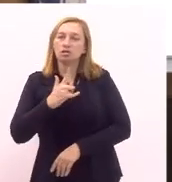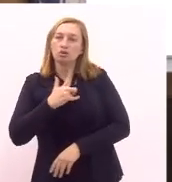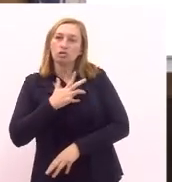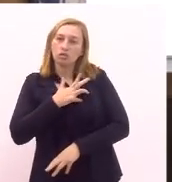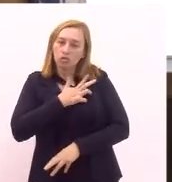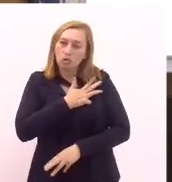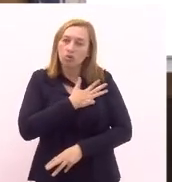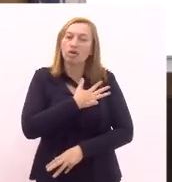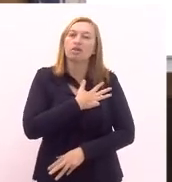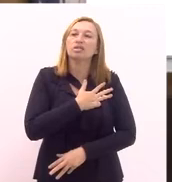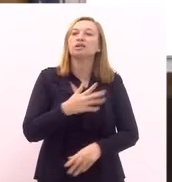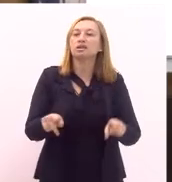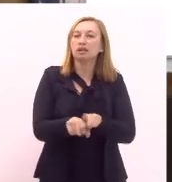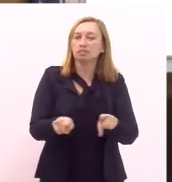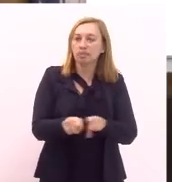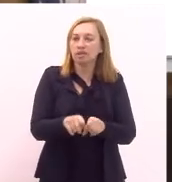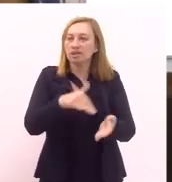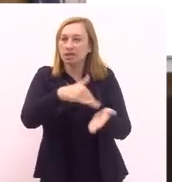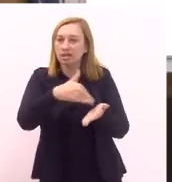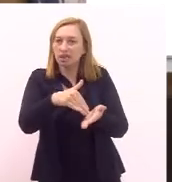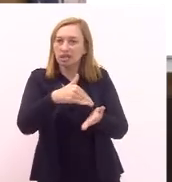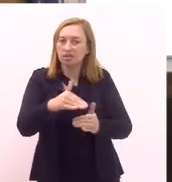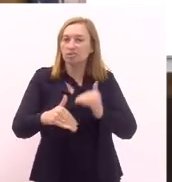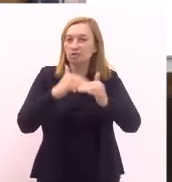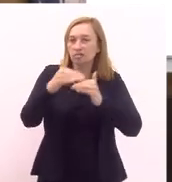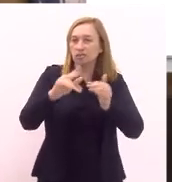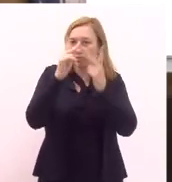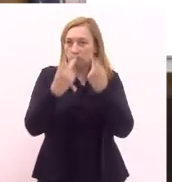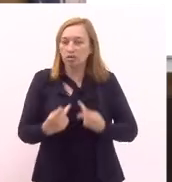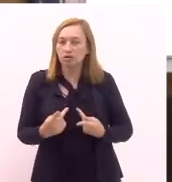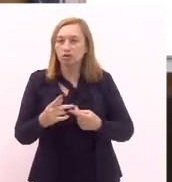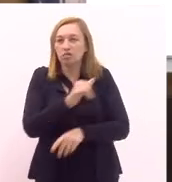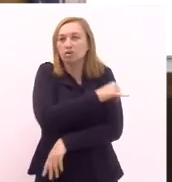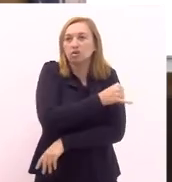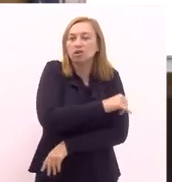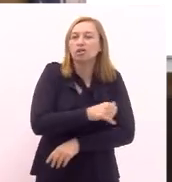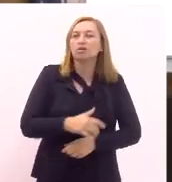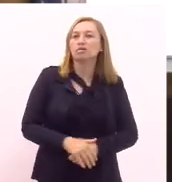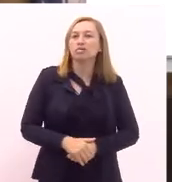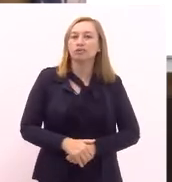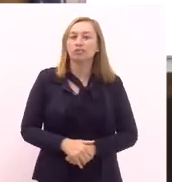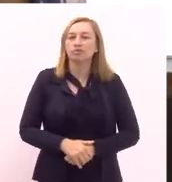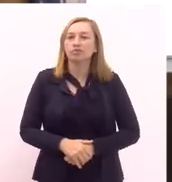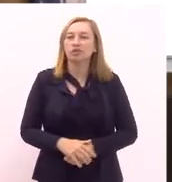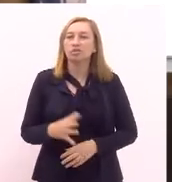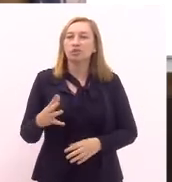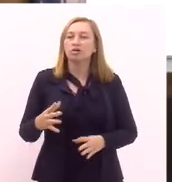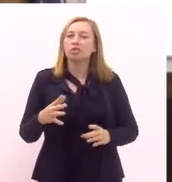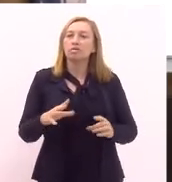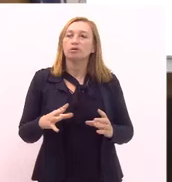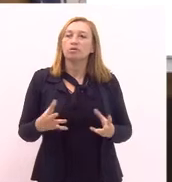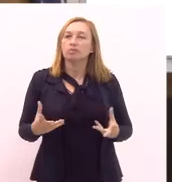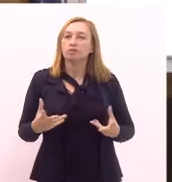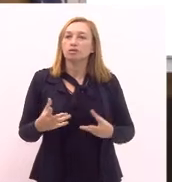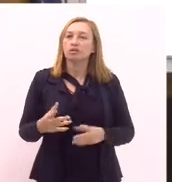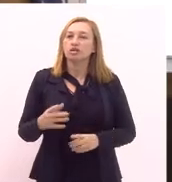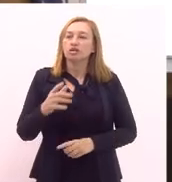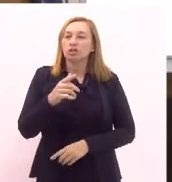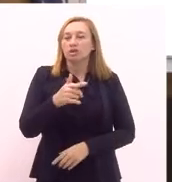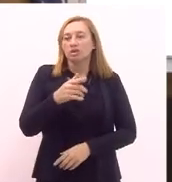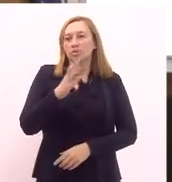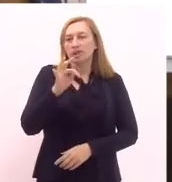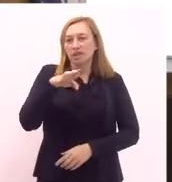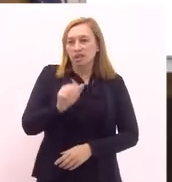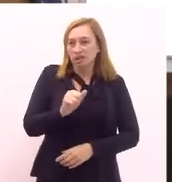do rio vale destacar que como governador do Rio em 2002 uma decisão inédita e elogiável medita no meu